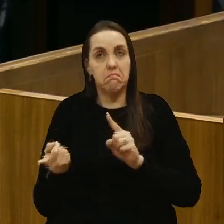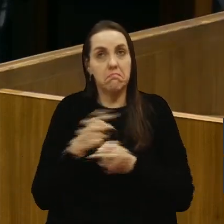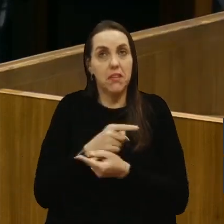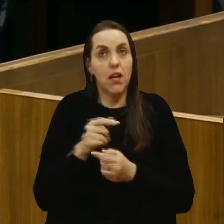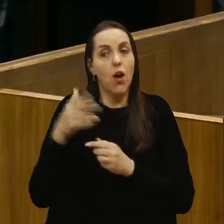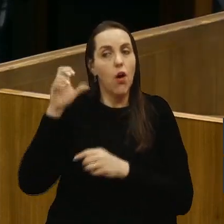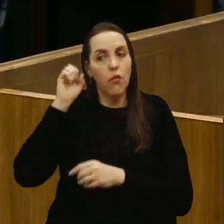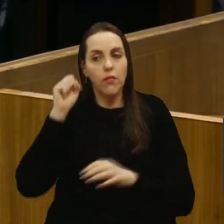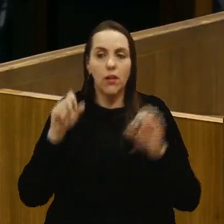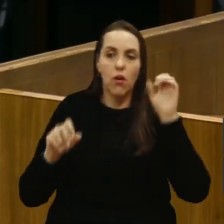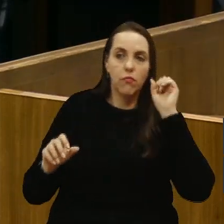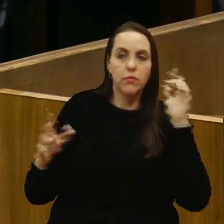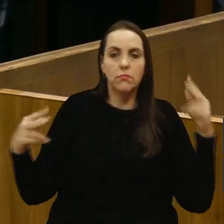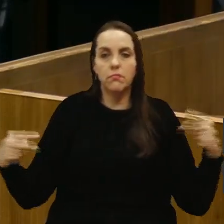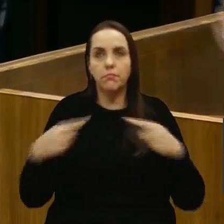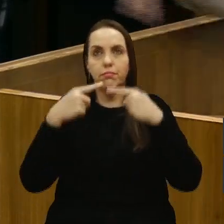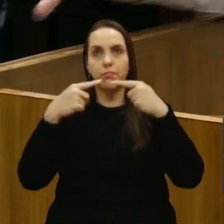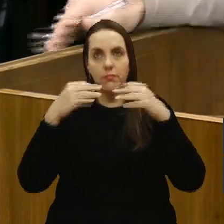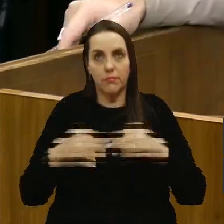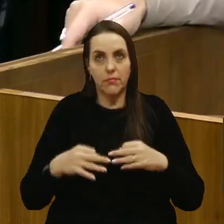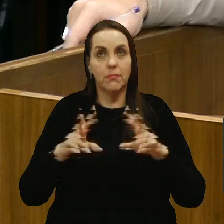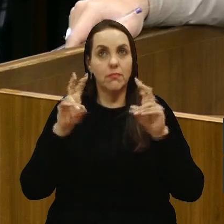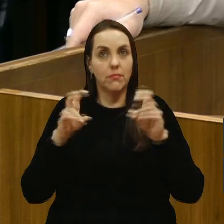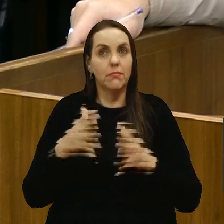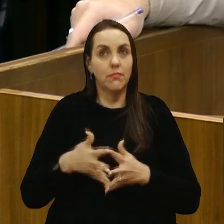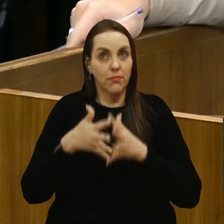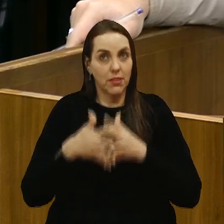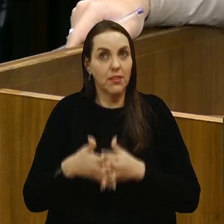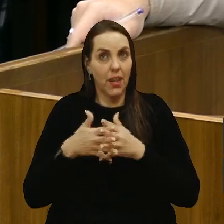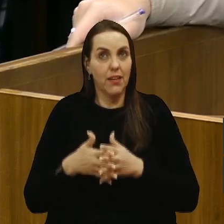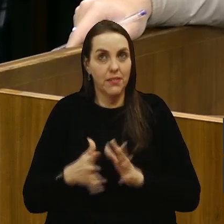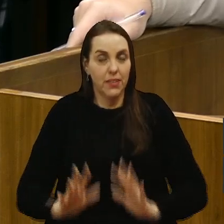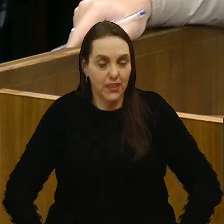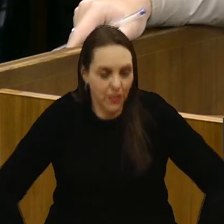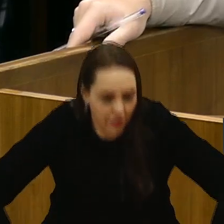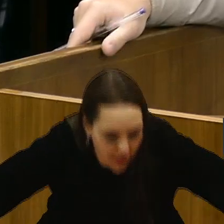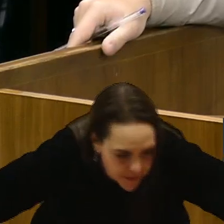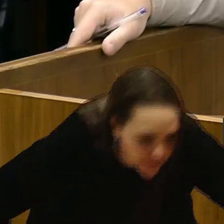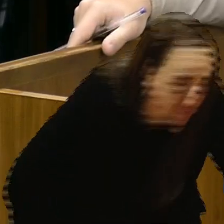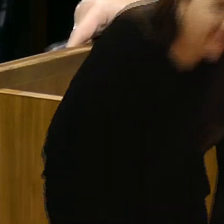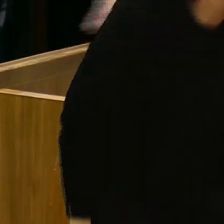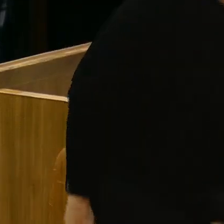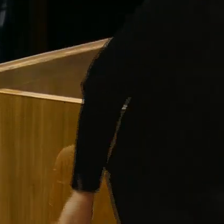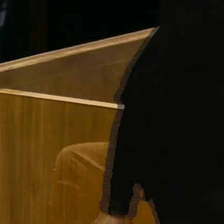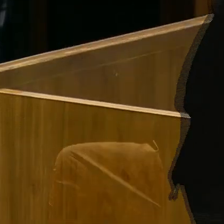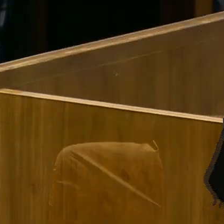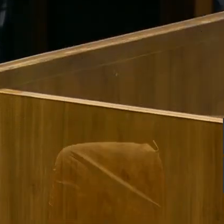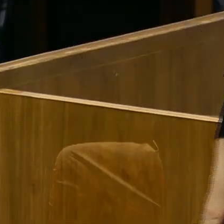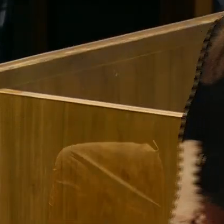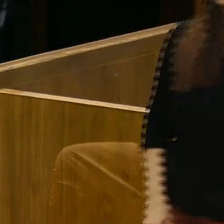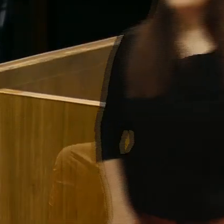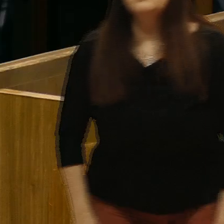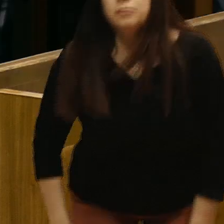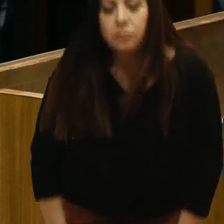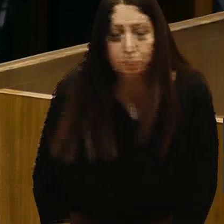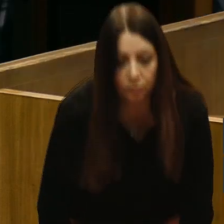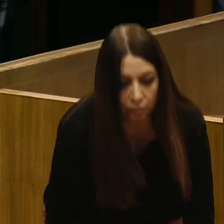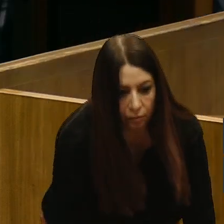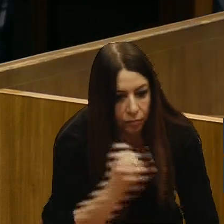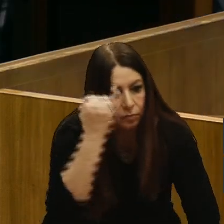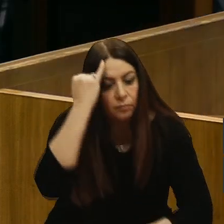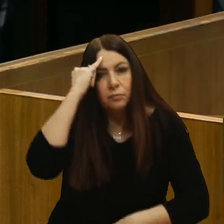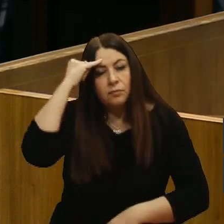num consenso nesse assunto que é bem complicado. A questão aqui do D'Ambros, que não se faz mais presente. O D'Ambros